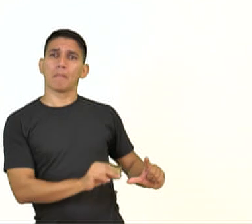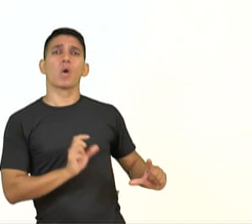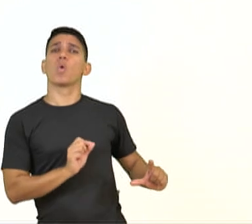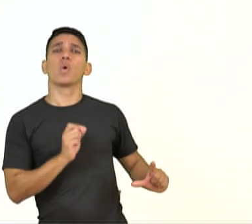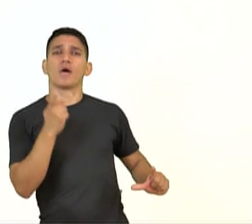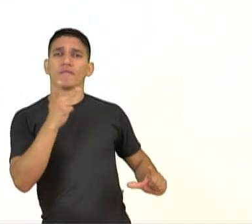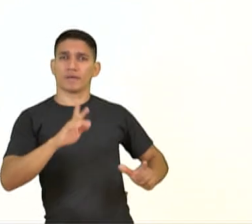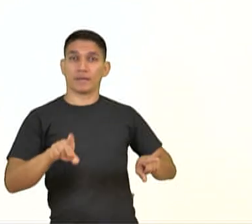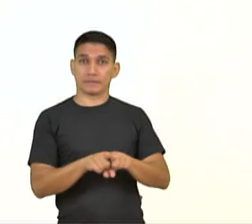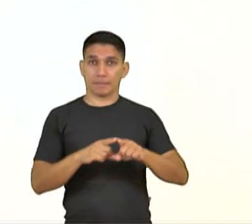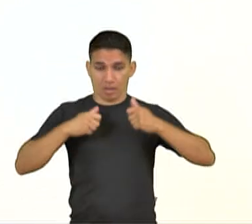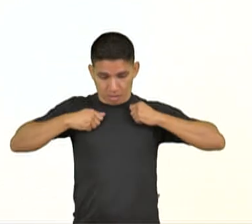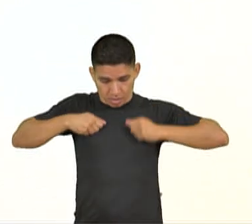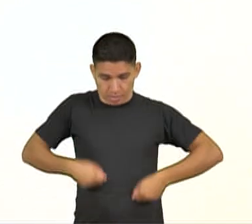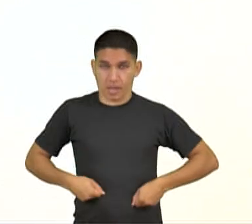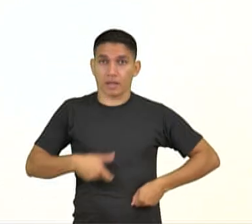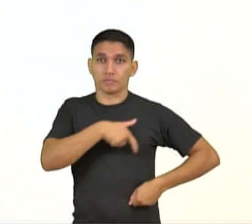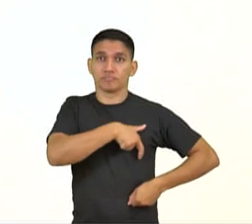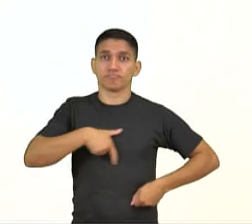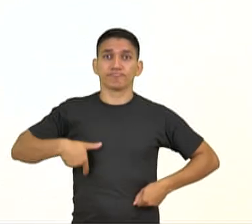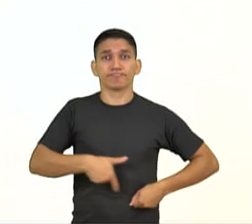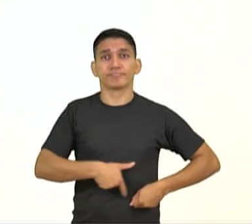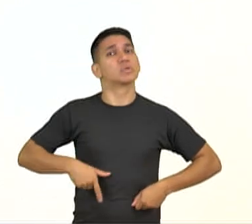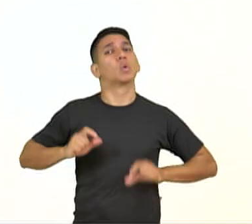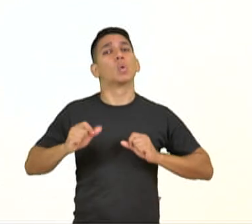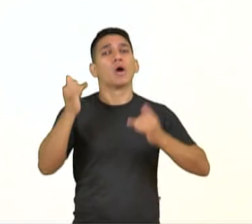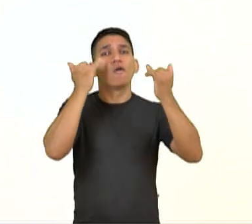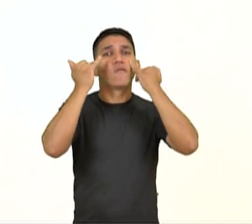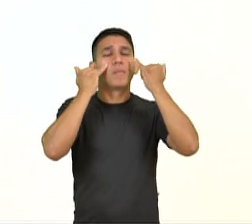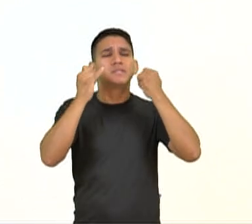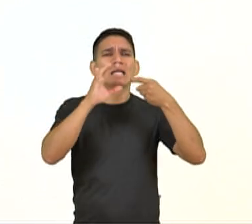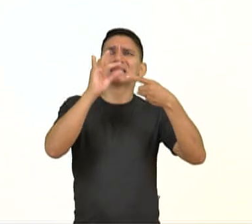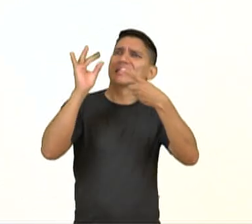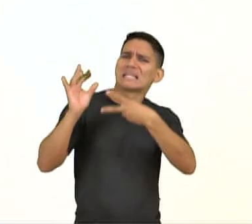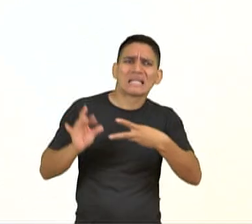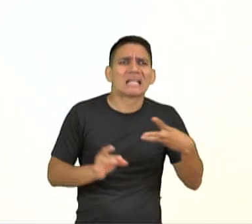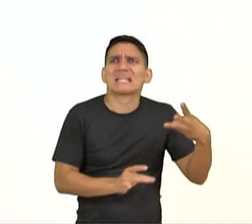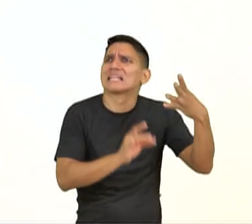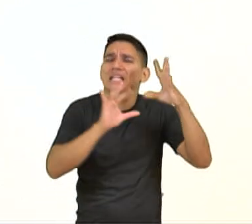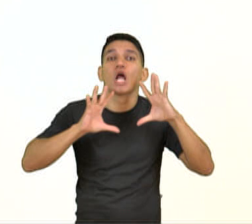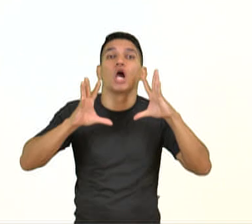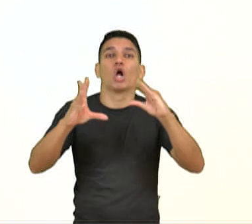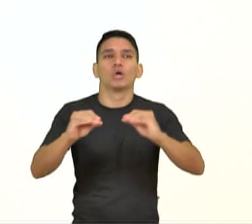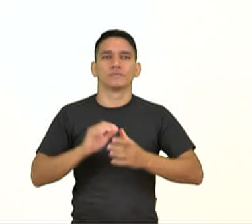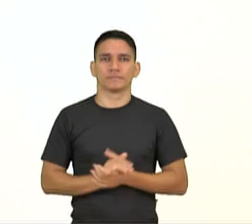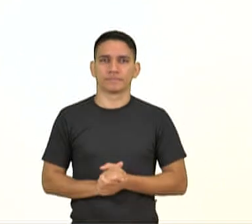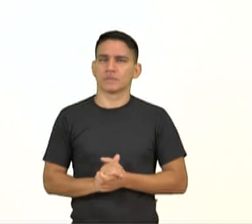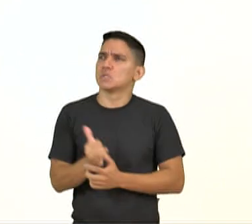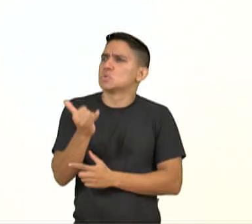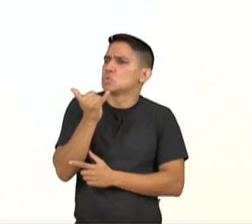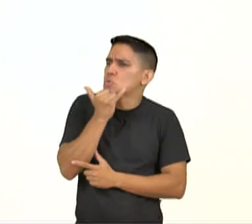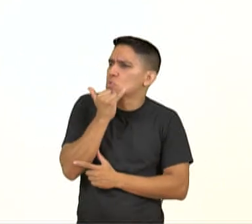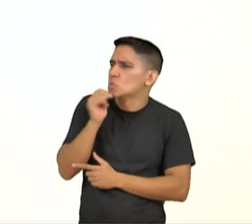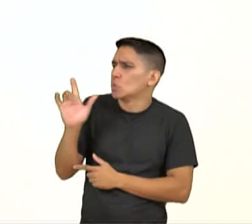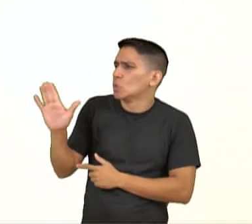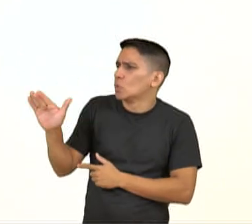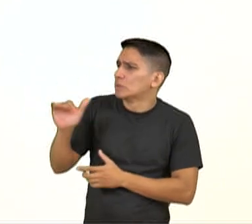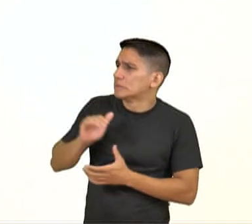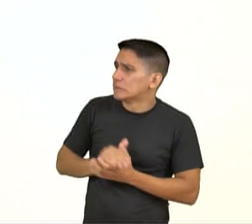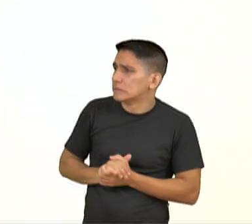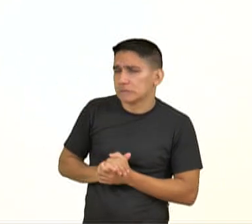na camiseta do personagem. E aí a gente tem aqui, né? Excuse-moi, monseigneur.